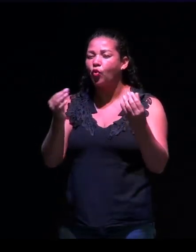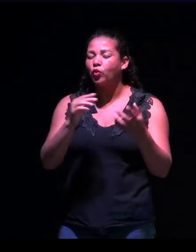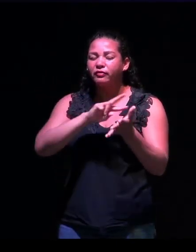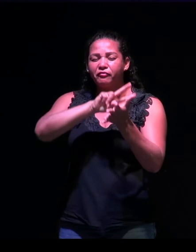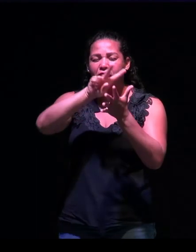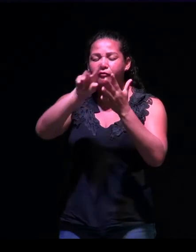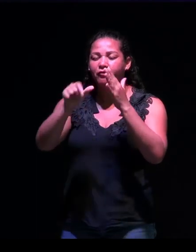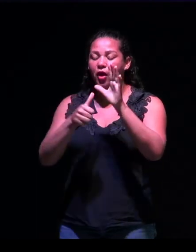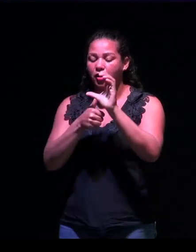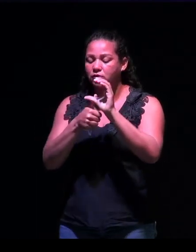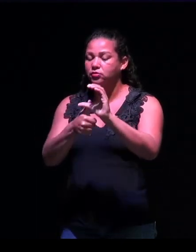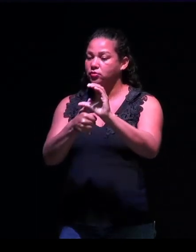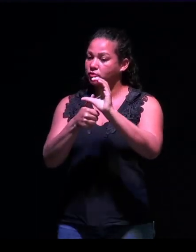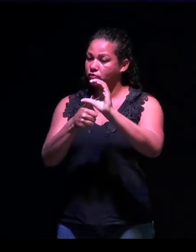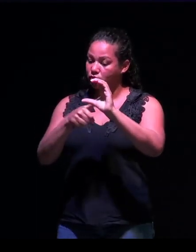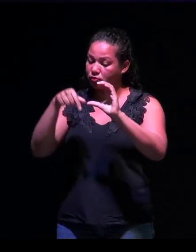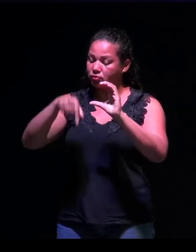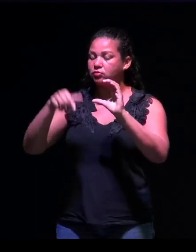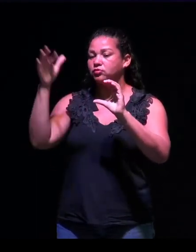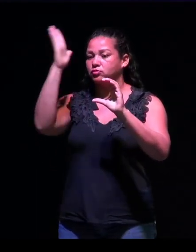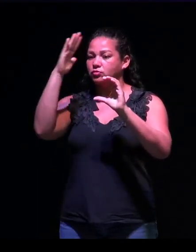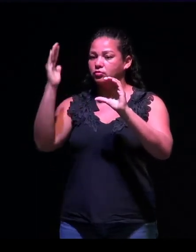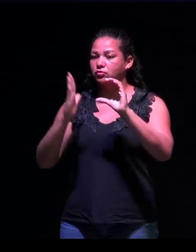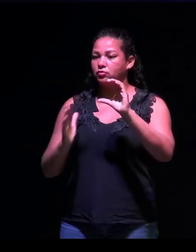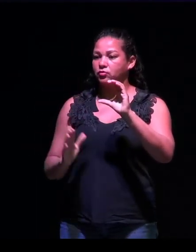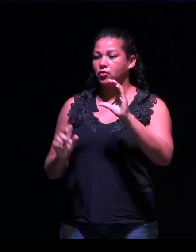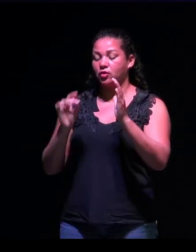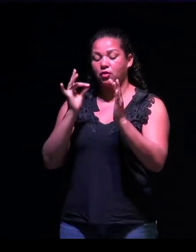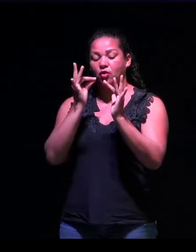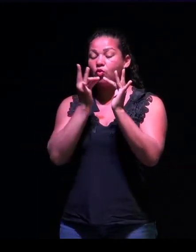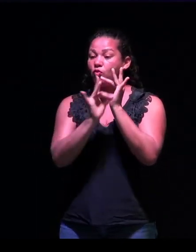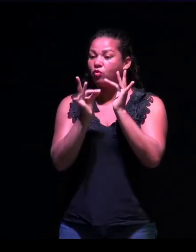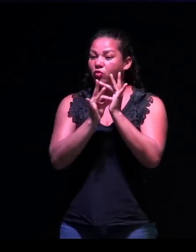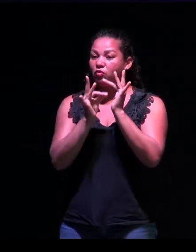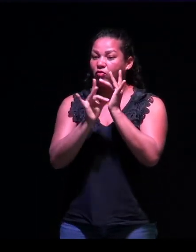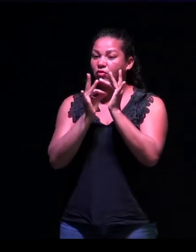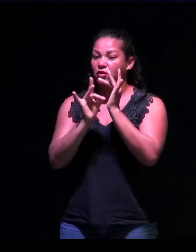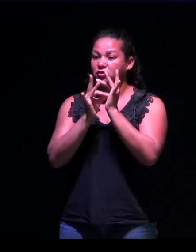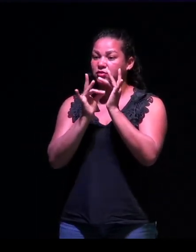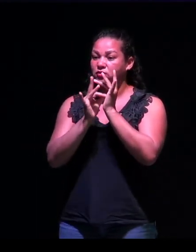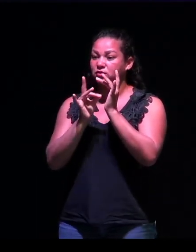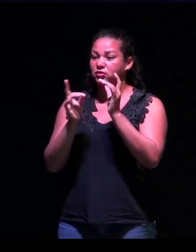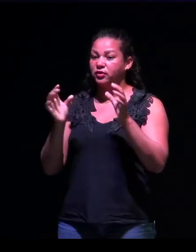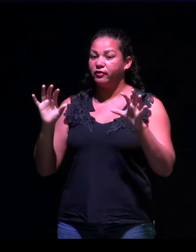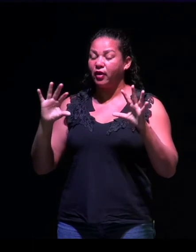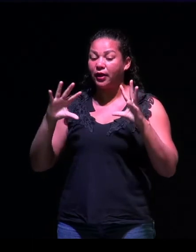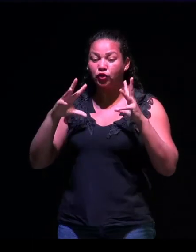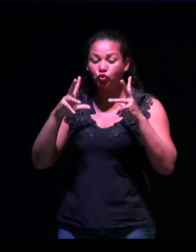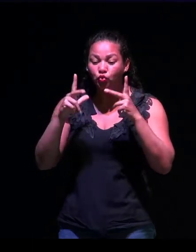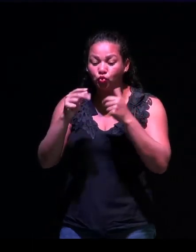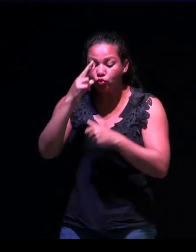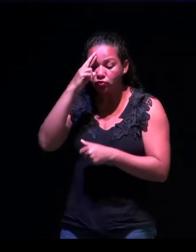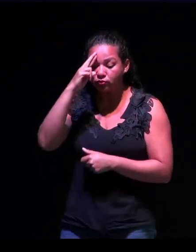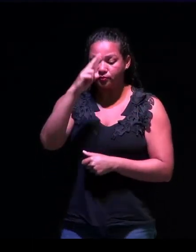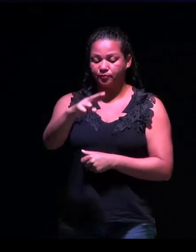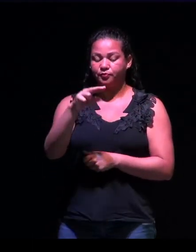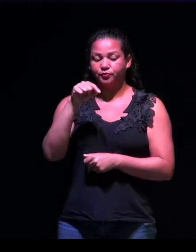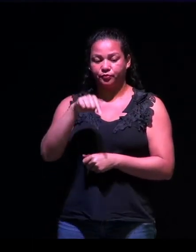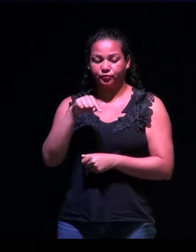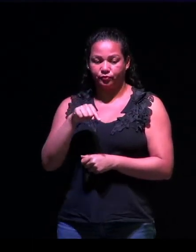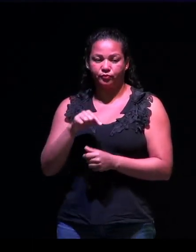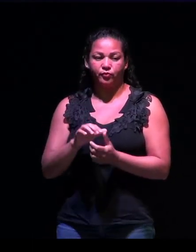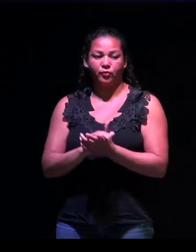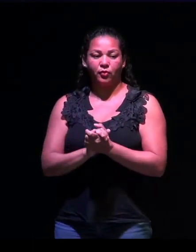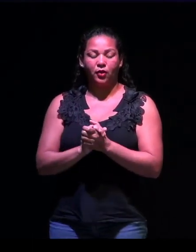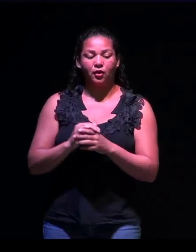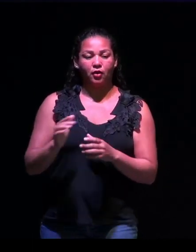o anticristo vai dominar. Primeiro, ele vai começar a dominar o sistema financeiro. E ele diz que o princípio